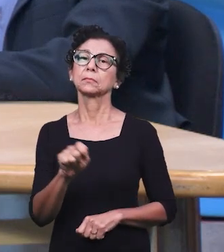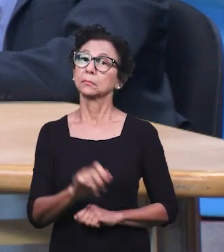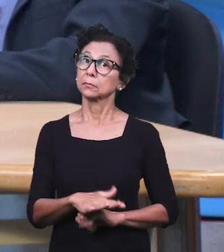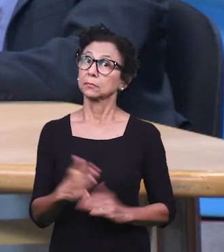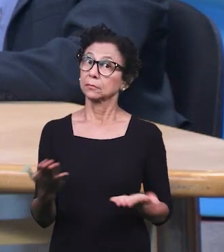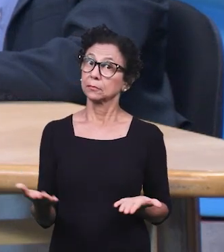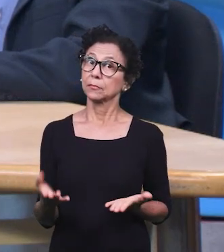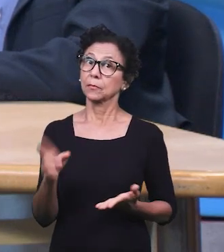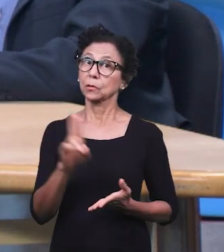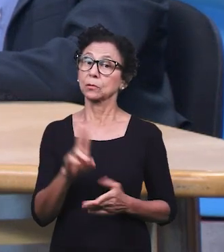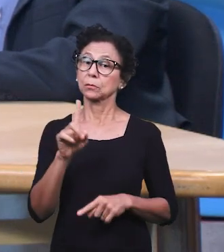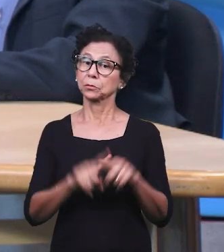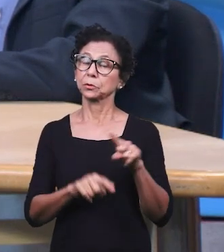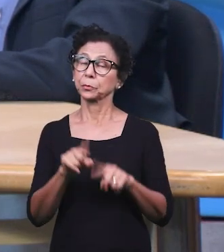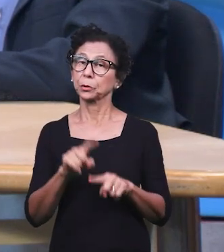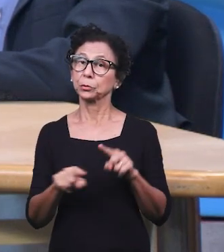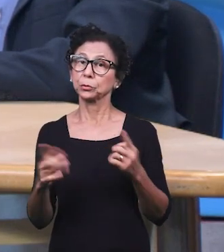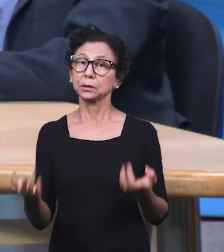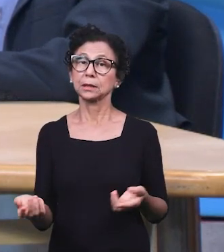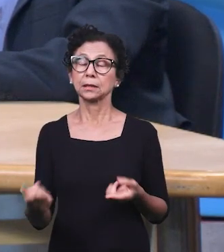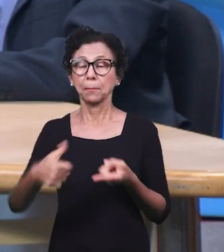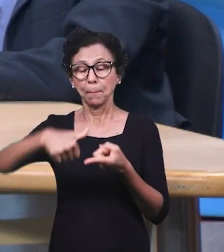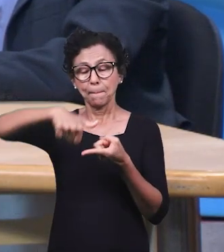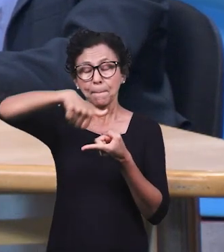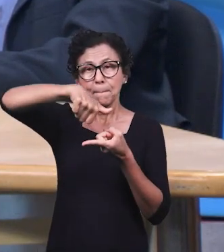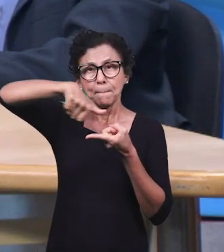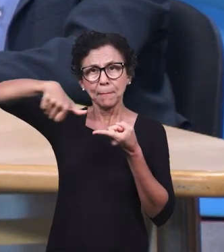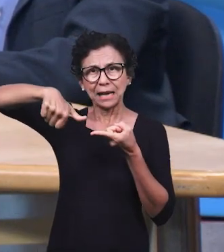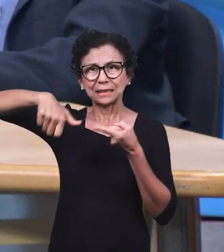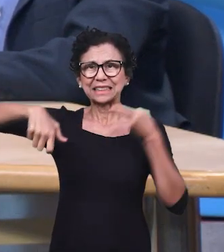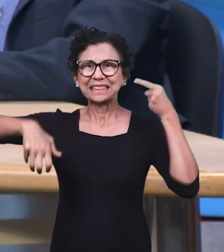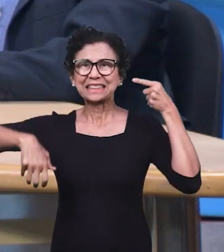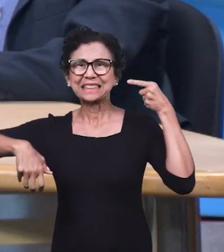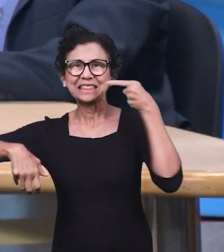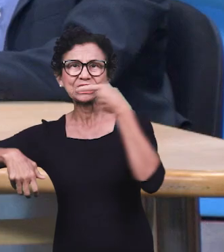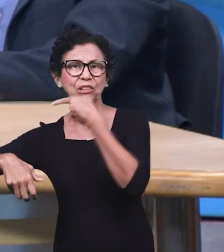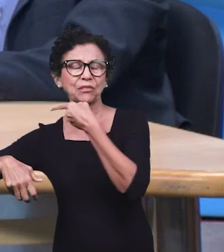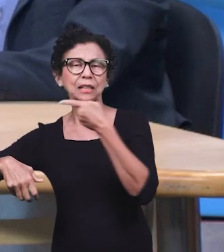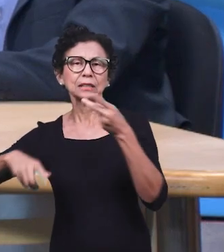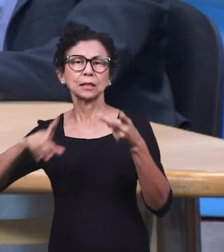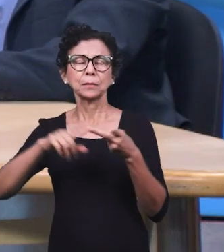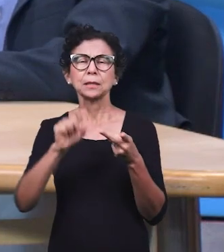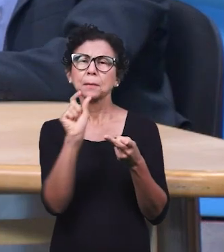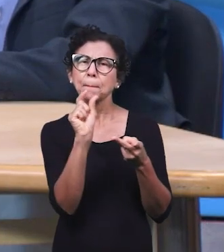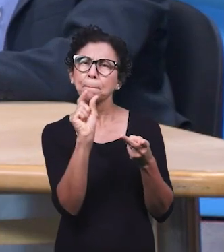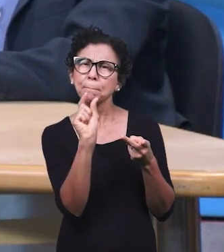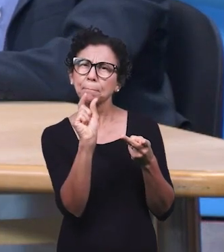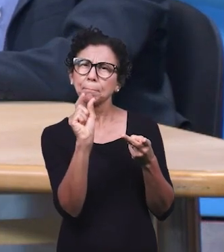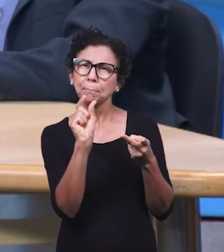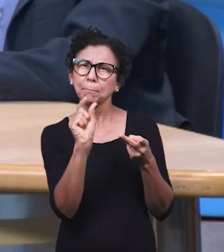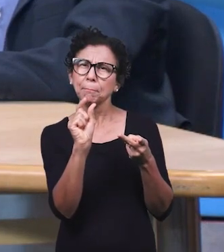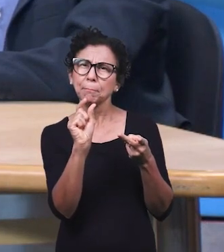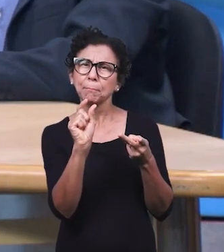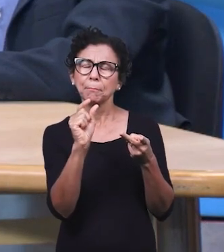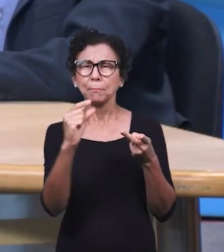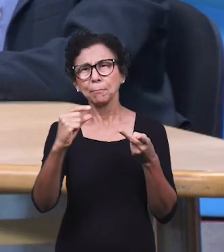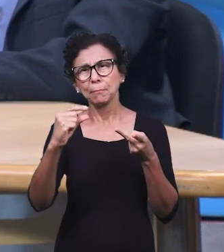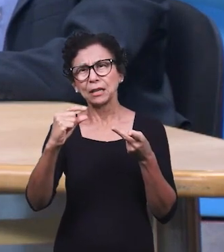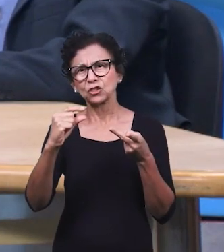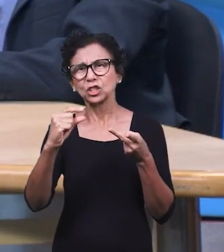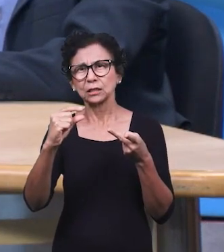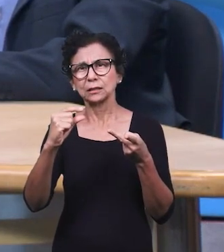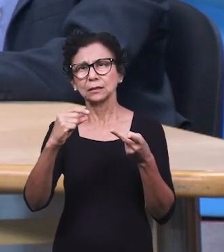própria pasta de dente é um produto que nós podemos usar para escovar. Também nós temos pastilhas específicas que vendem aí